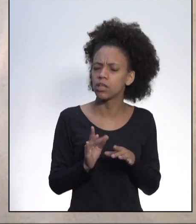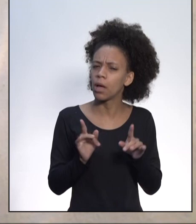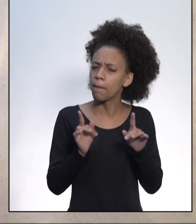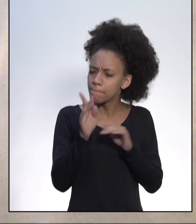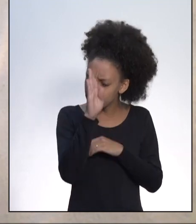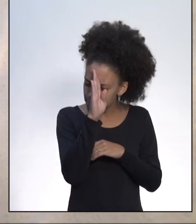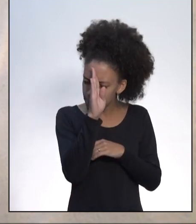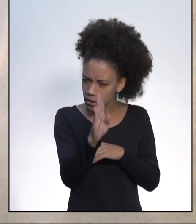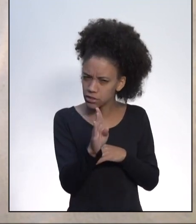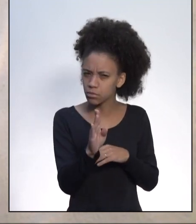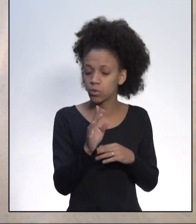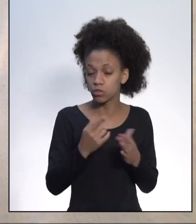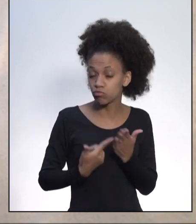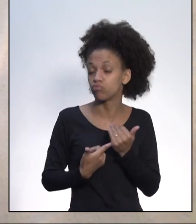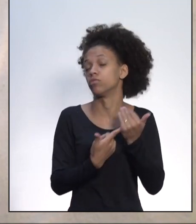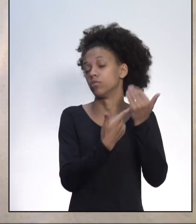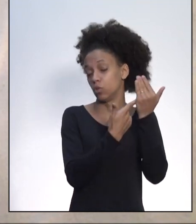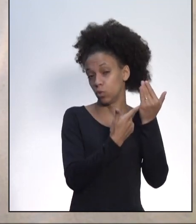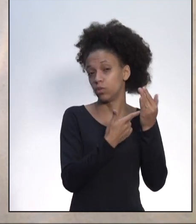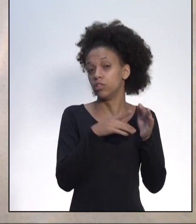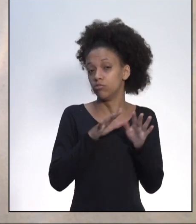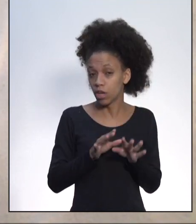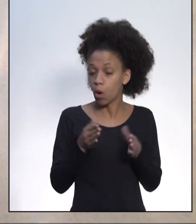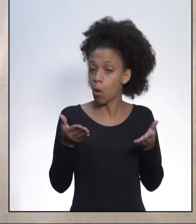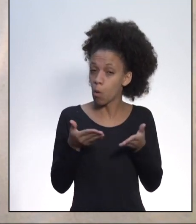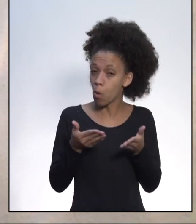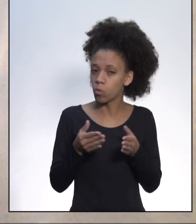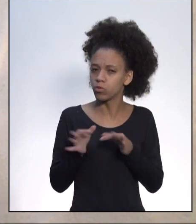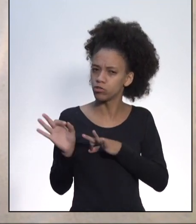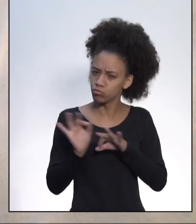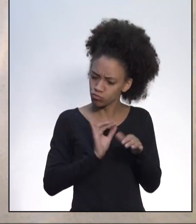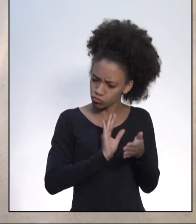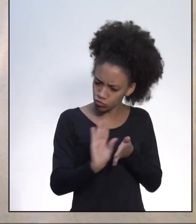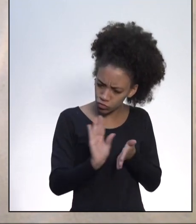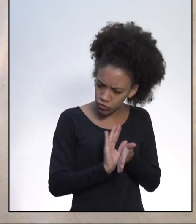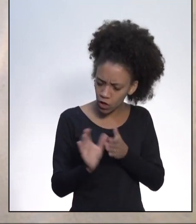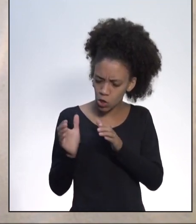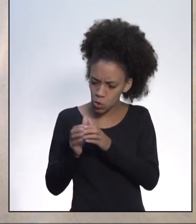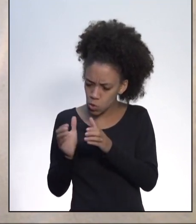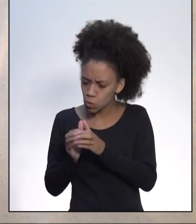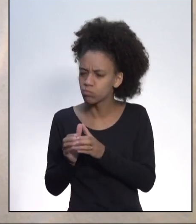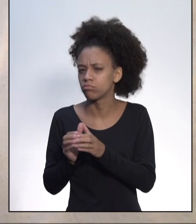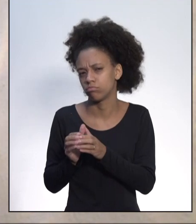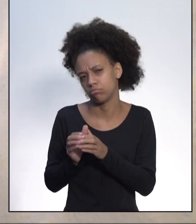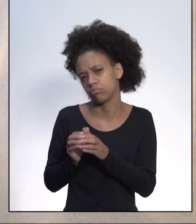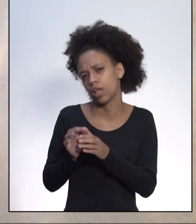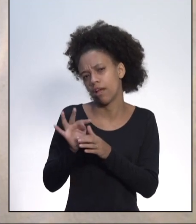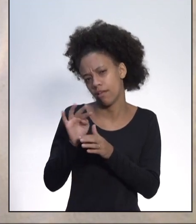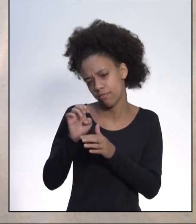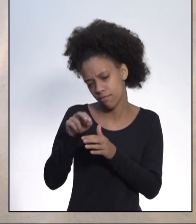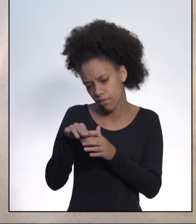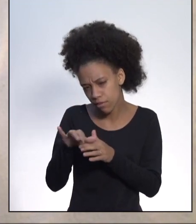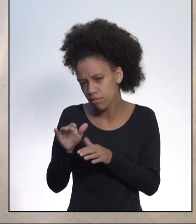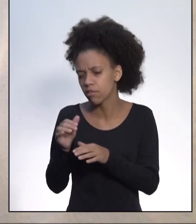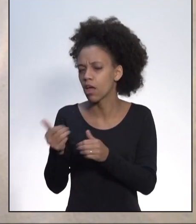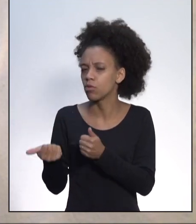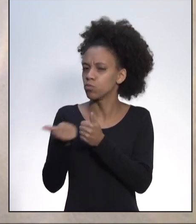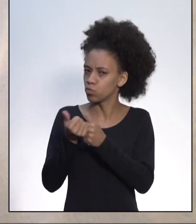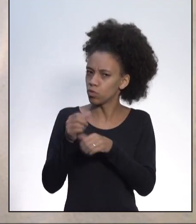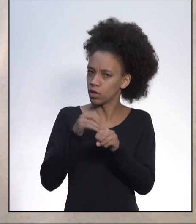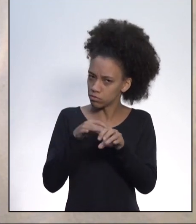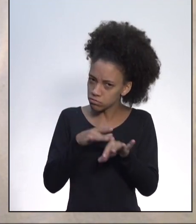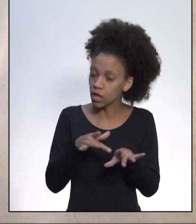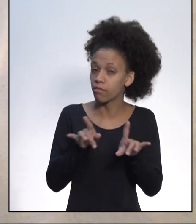principalmente exportando tecnologia, né? Hoje a gente investe em várias áreas, desde EdTechs, que é ligado à educação,